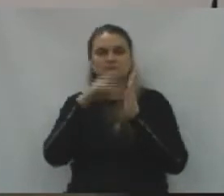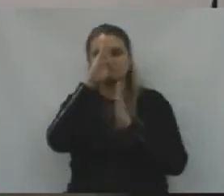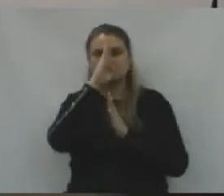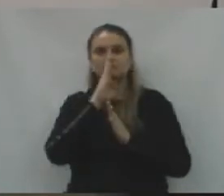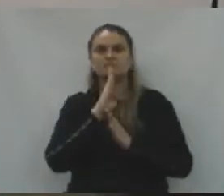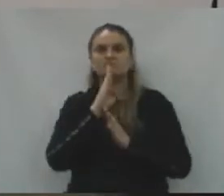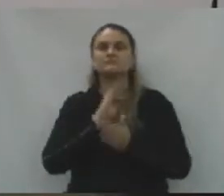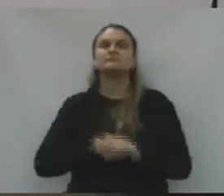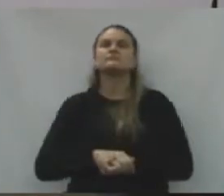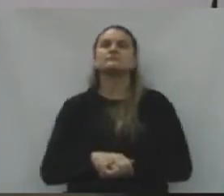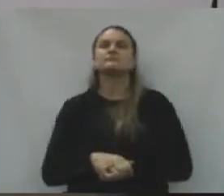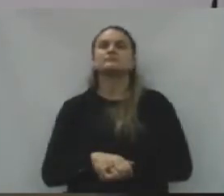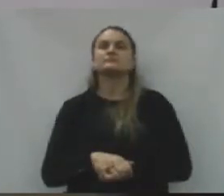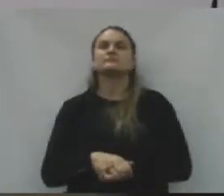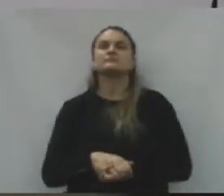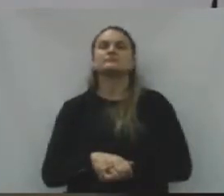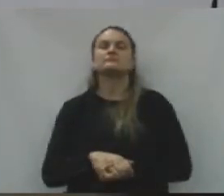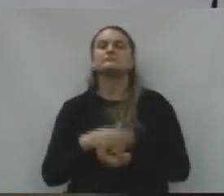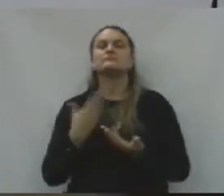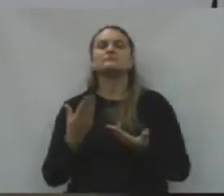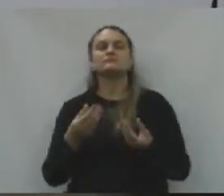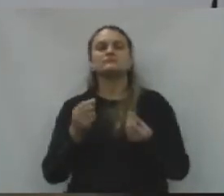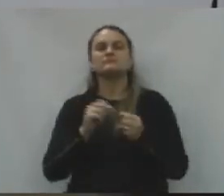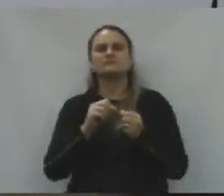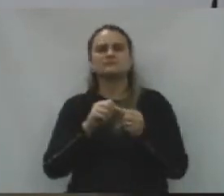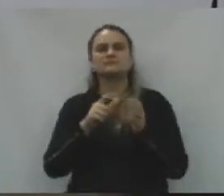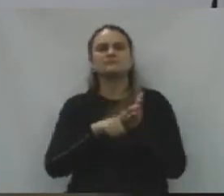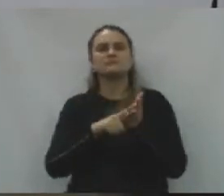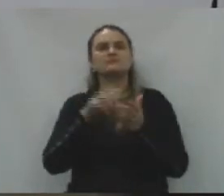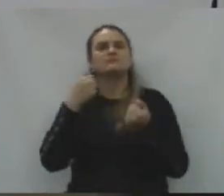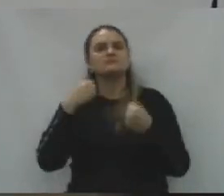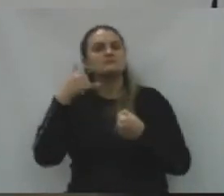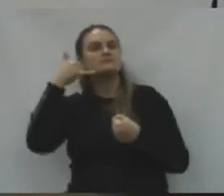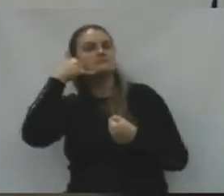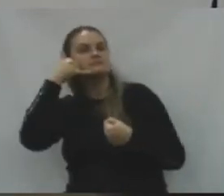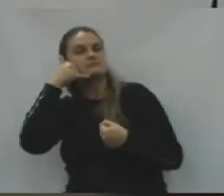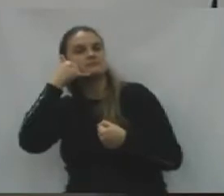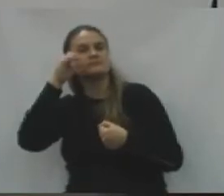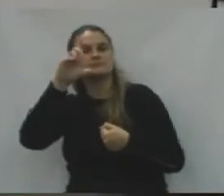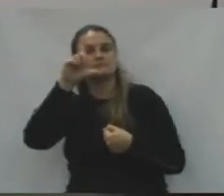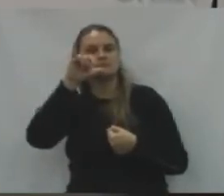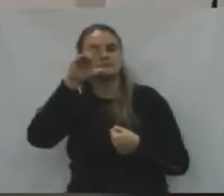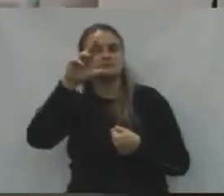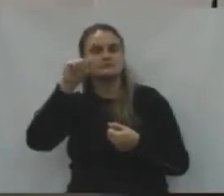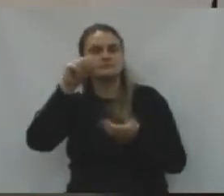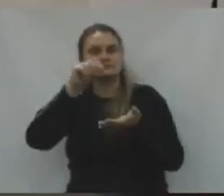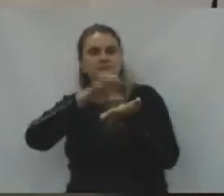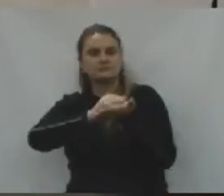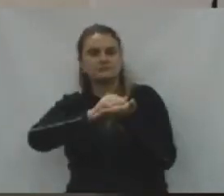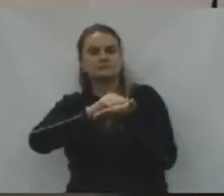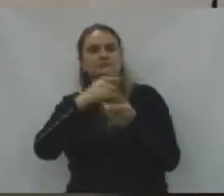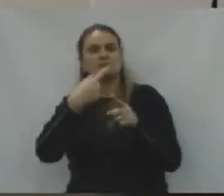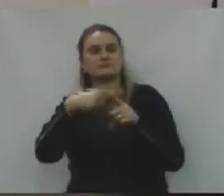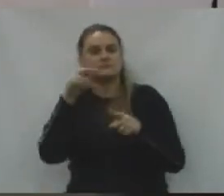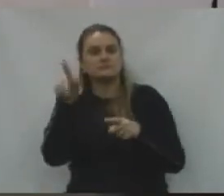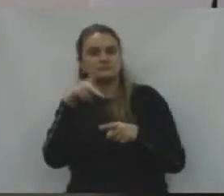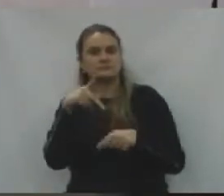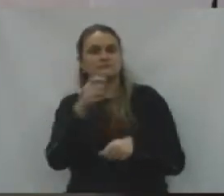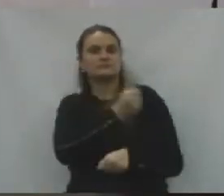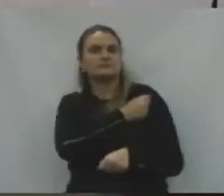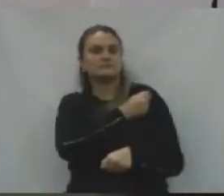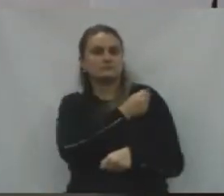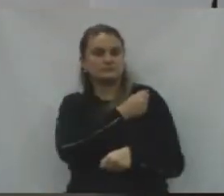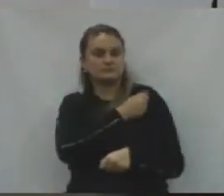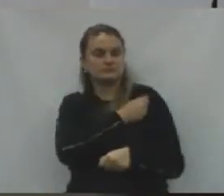gratuitamente atendemos a população. Qual a burocracia? Telefonar na clínica e agendar, que os nossos professores